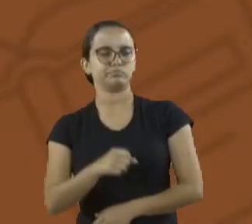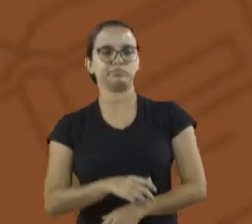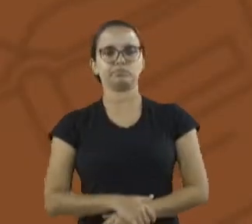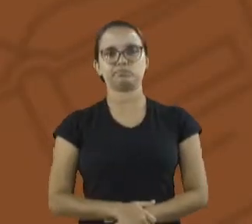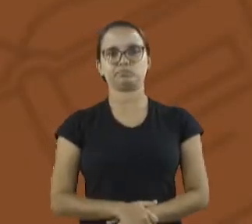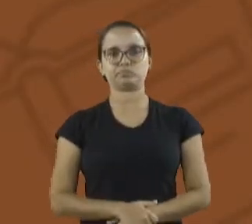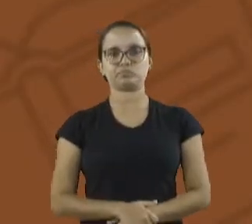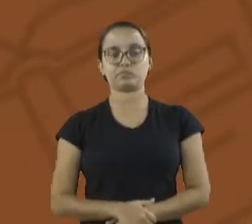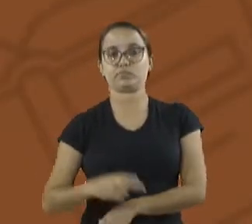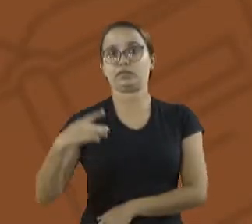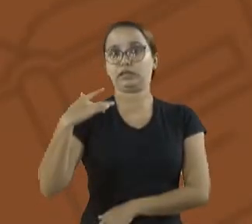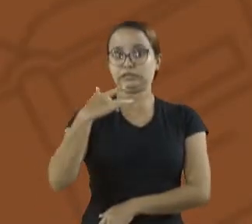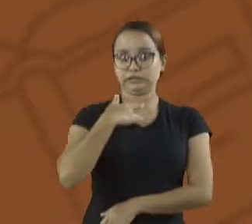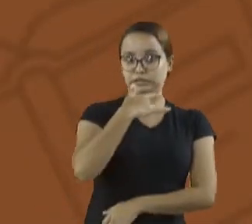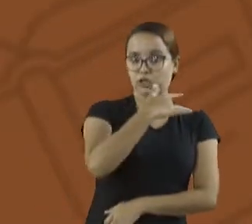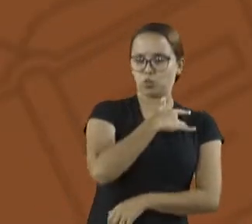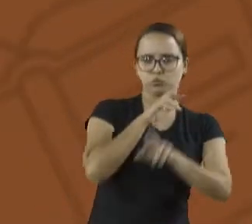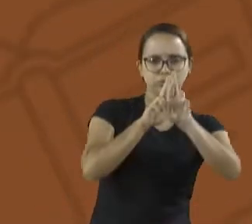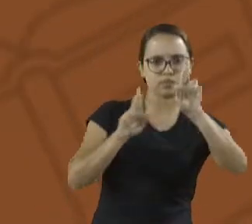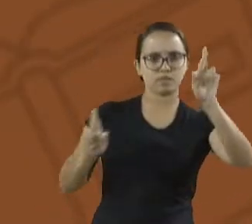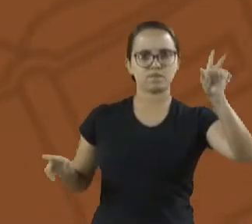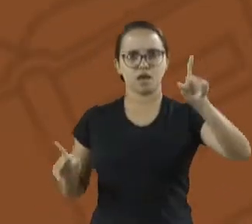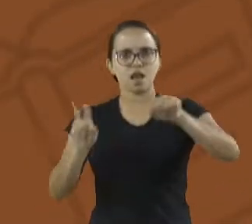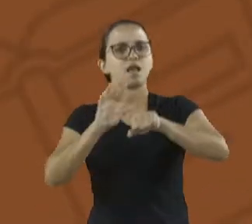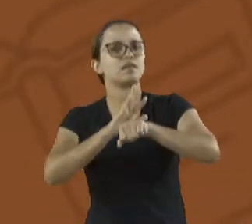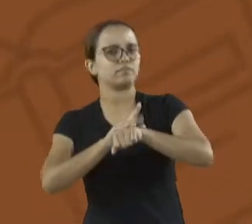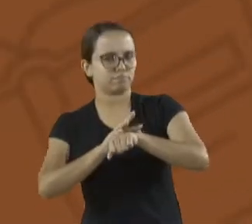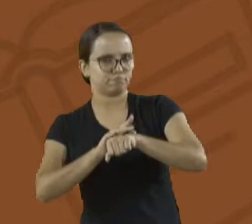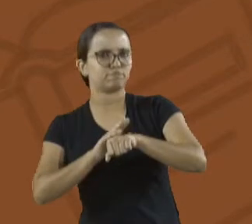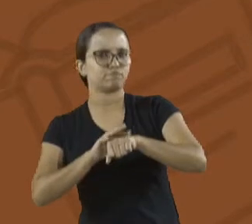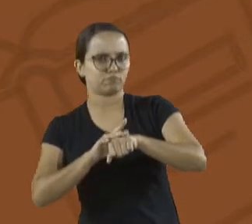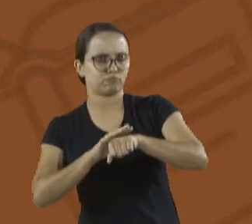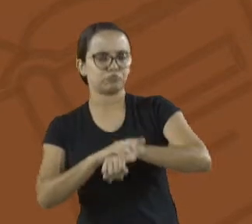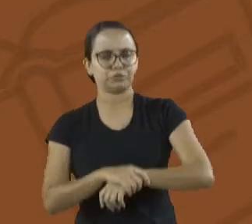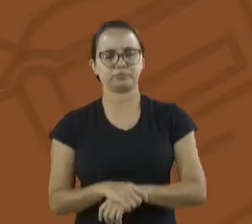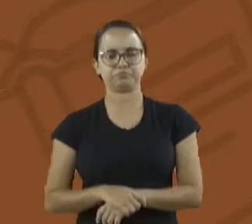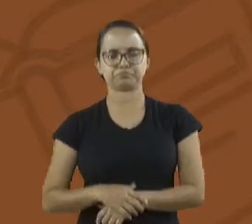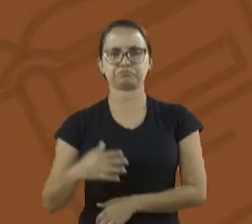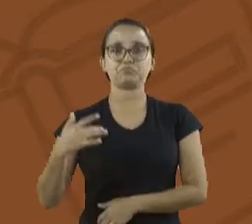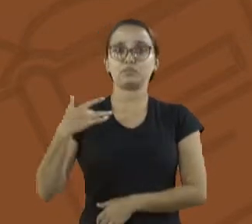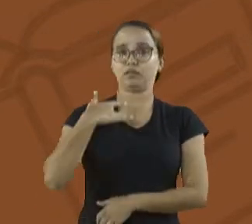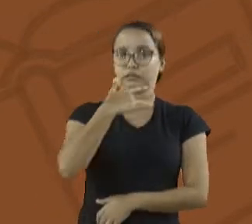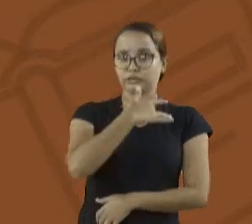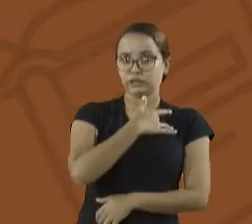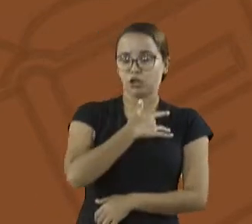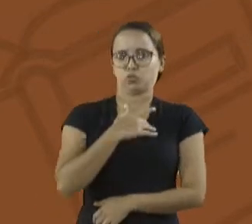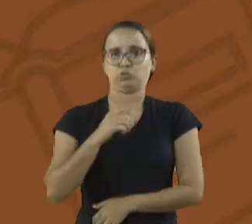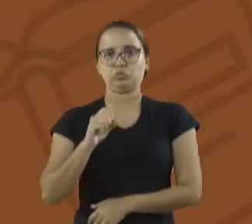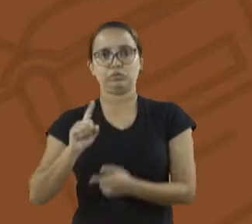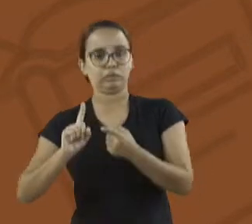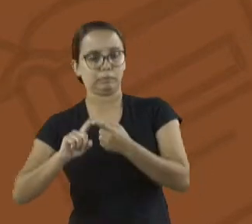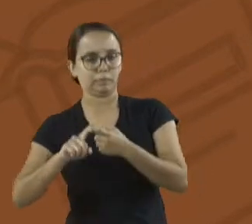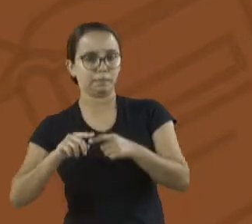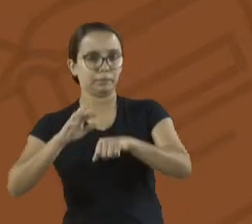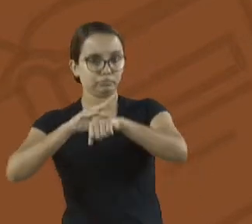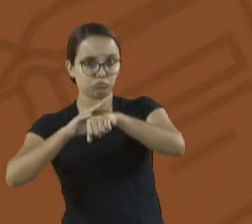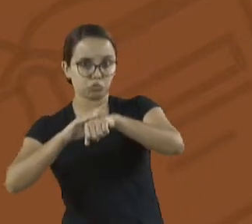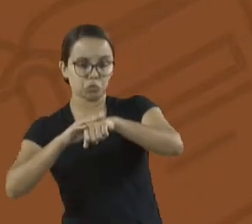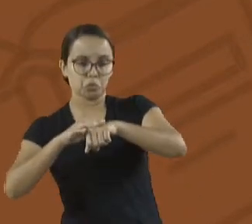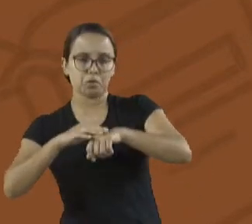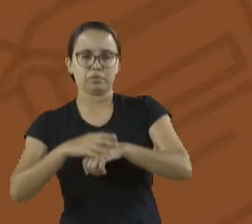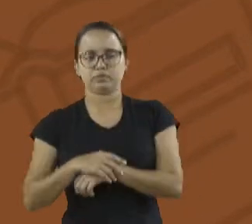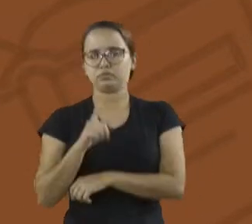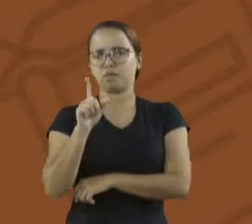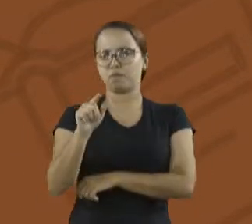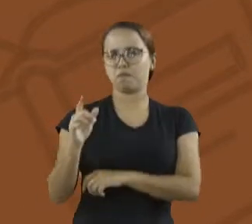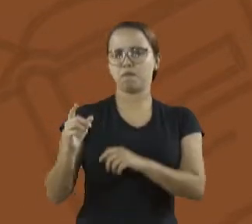Saúde versus doença. A saúde e o adoecer são formas pelas quais a vida se expressa. A gente